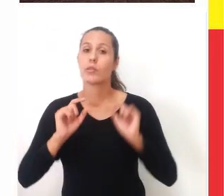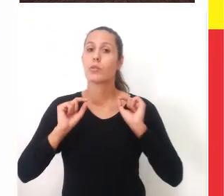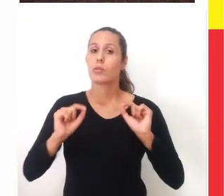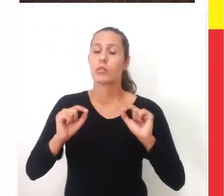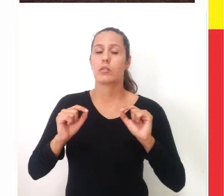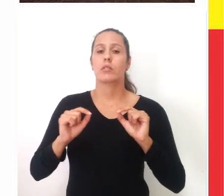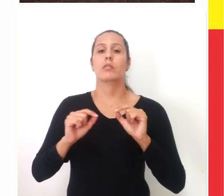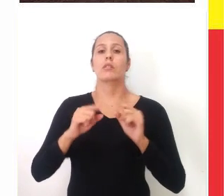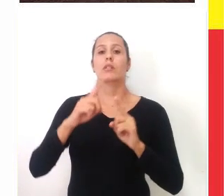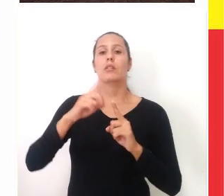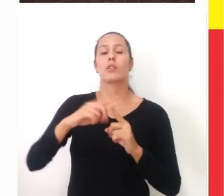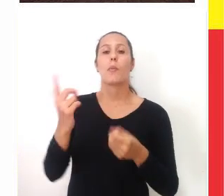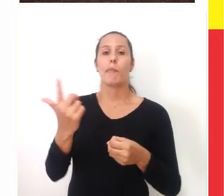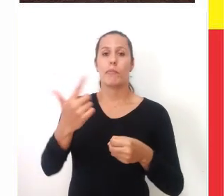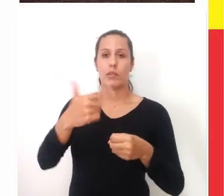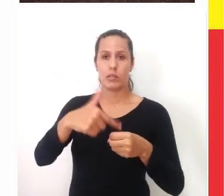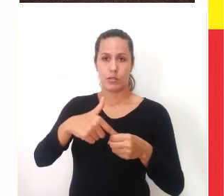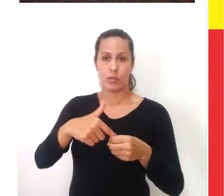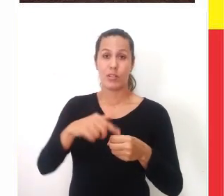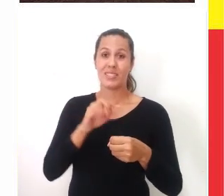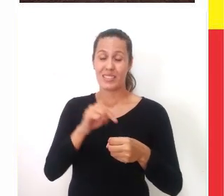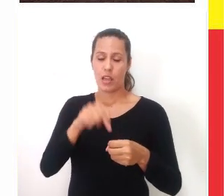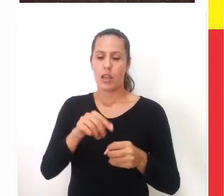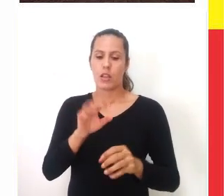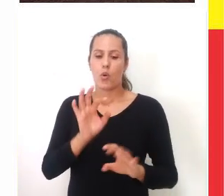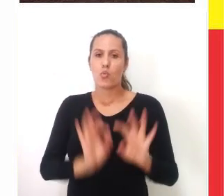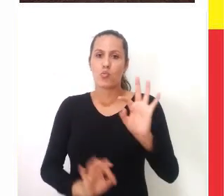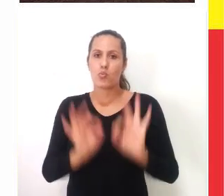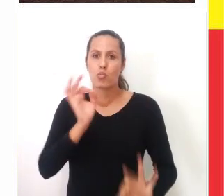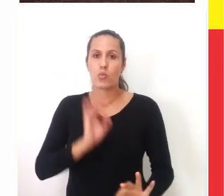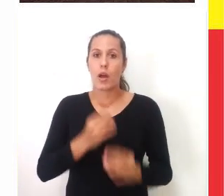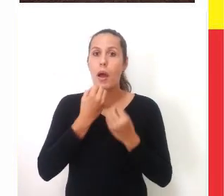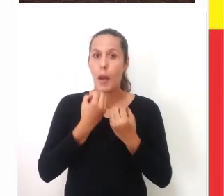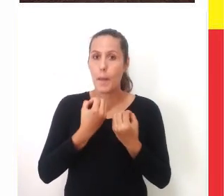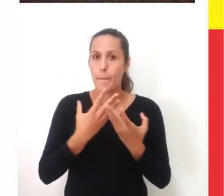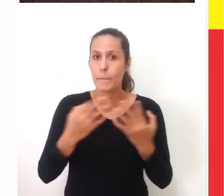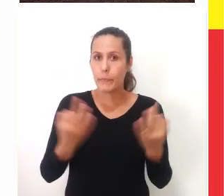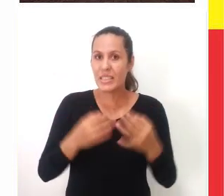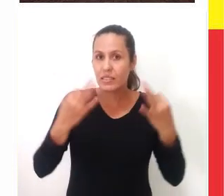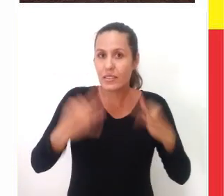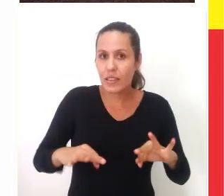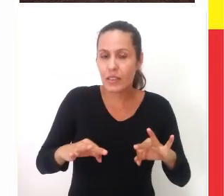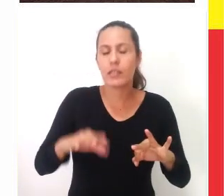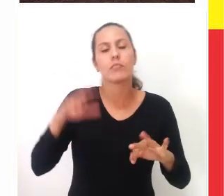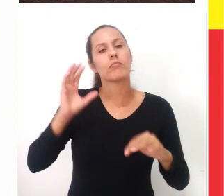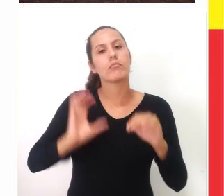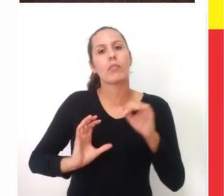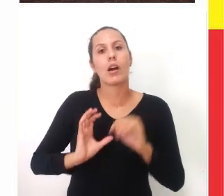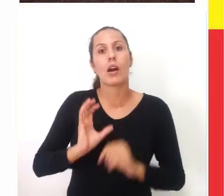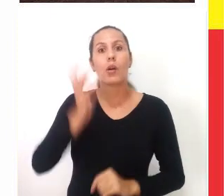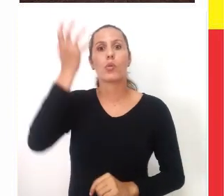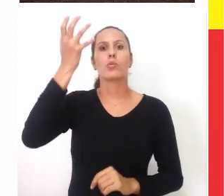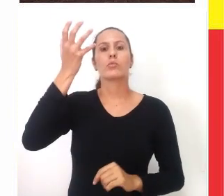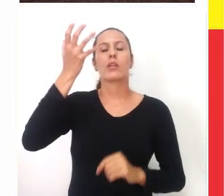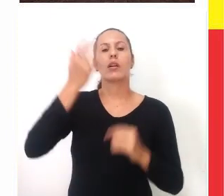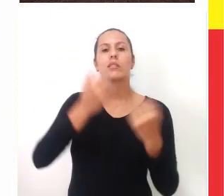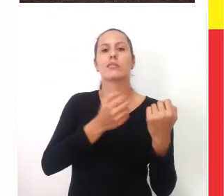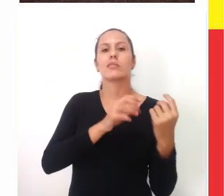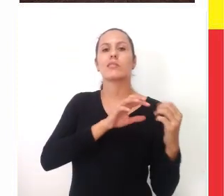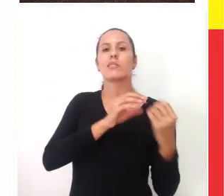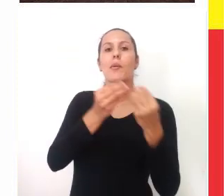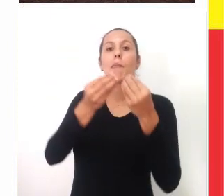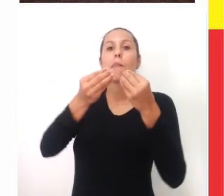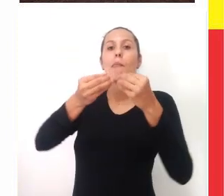tem provas que o petróleo, quando ele não sofre um bom manejo, ele causa acidentes